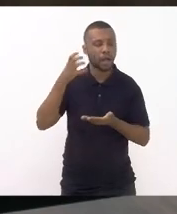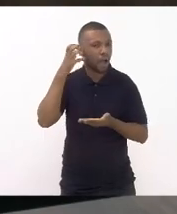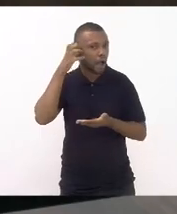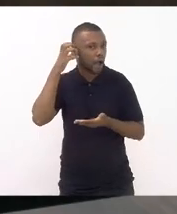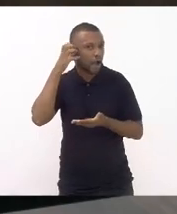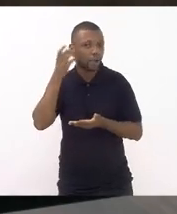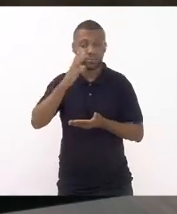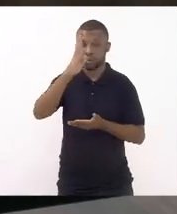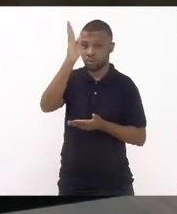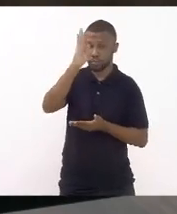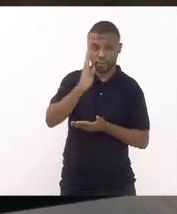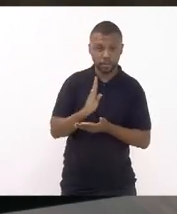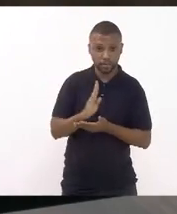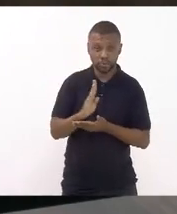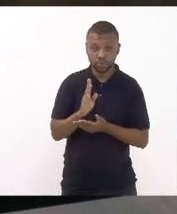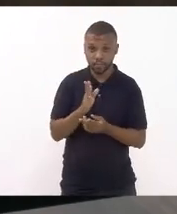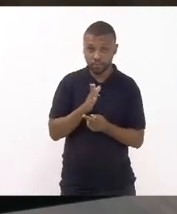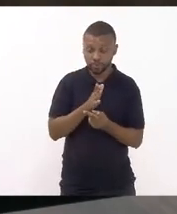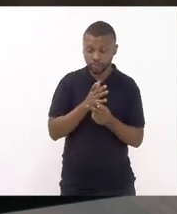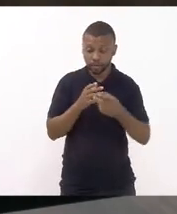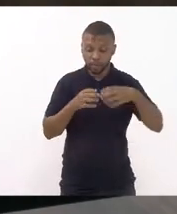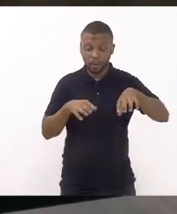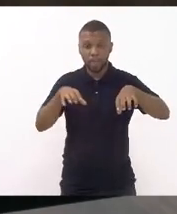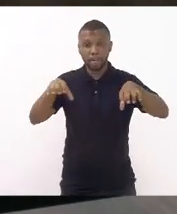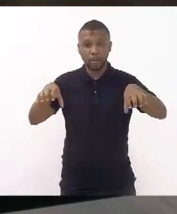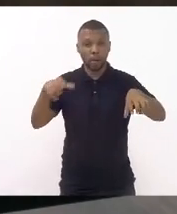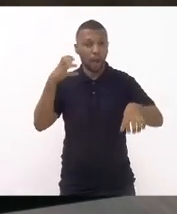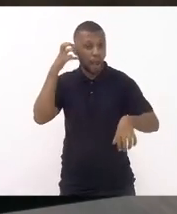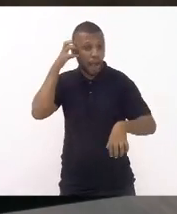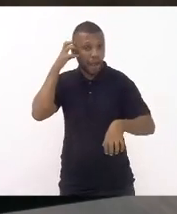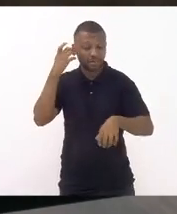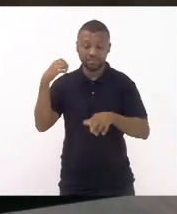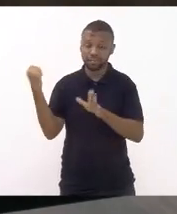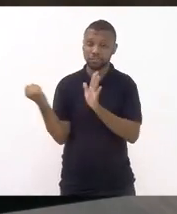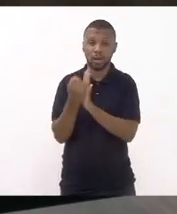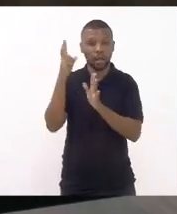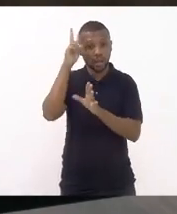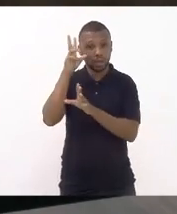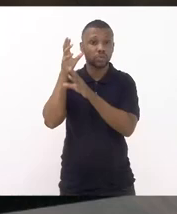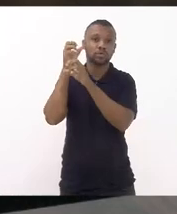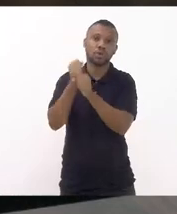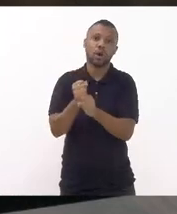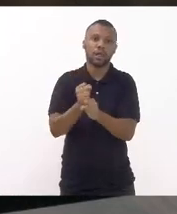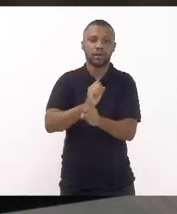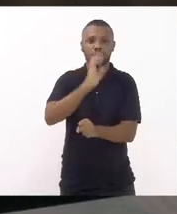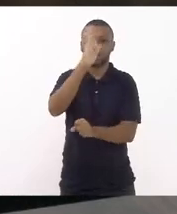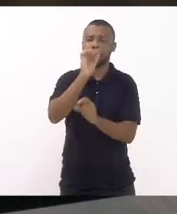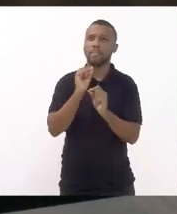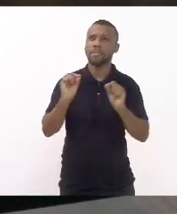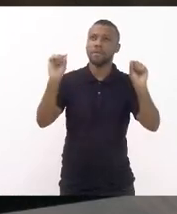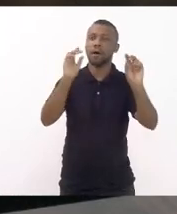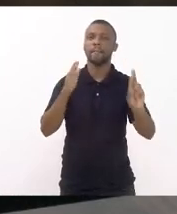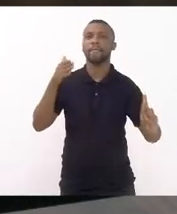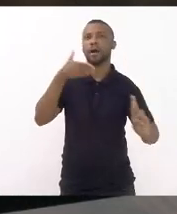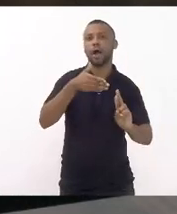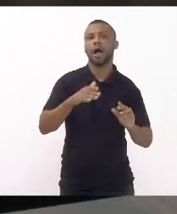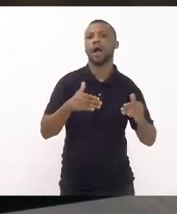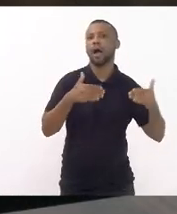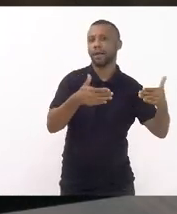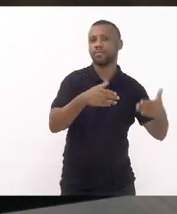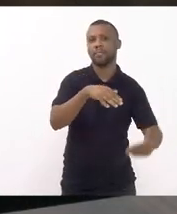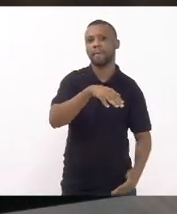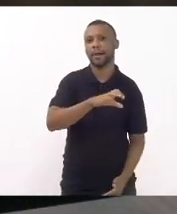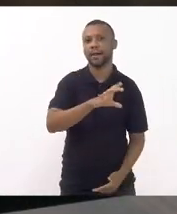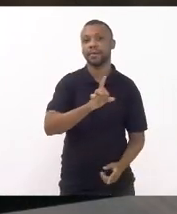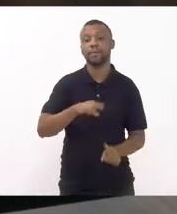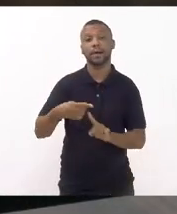brasileira. Duas rádios históricas no cenário brasileiro estão sob ameaça. Eu me refiro à Rádio MEC e à